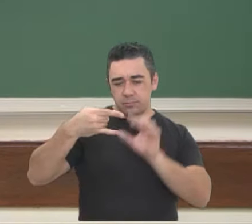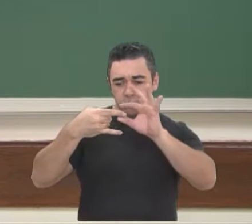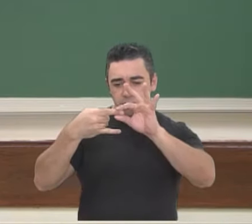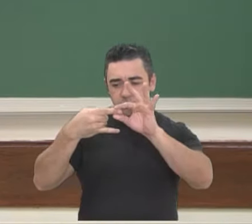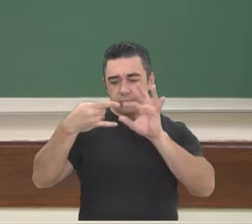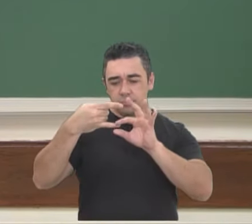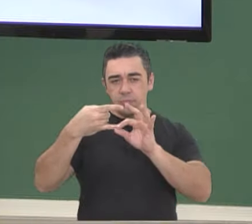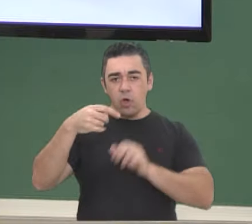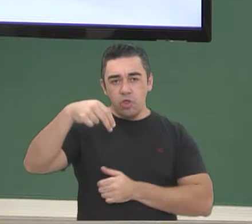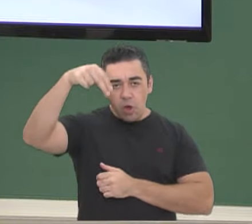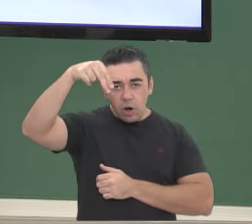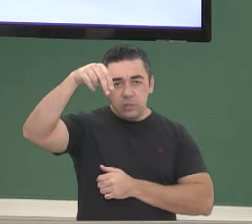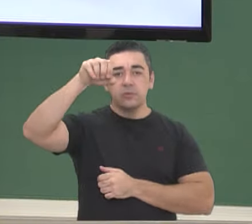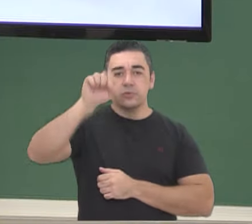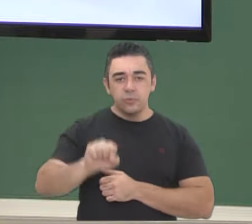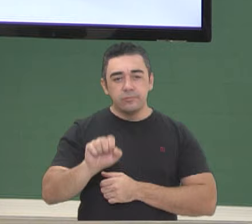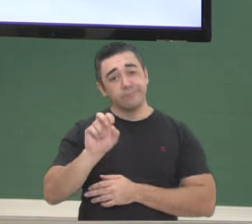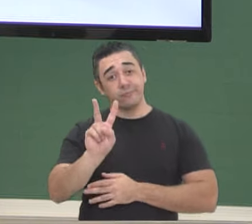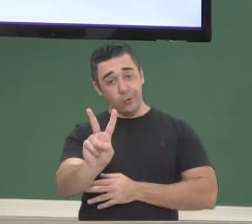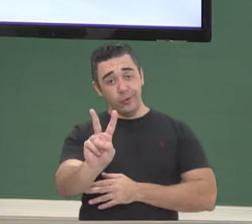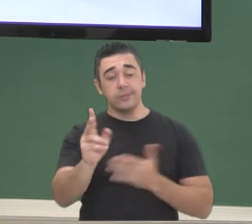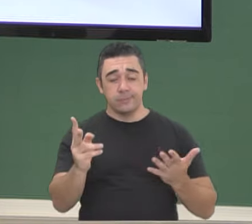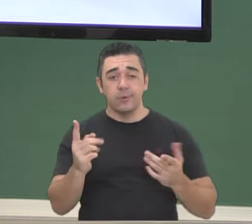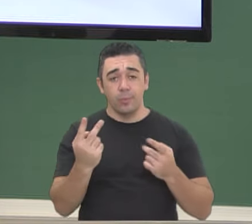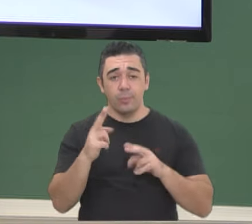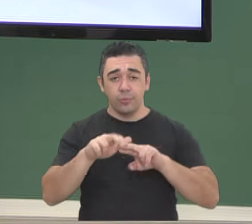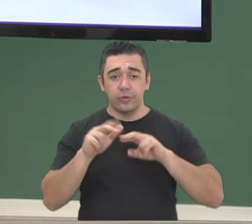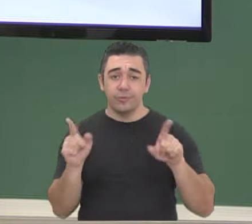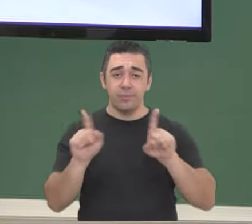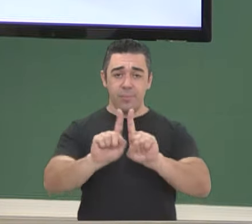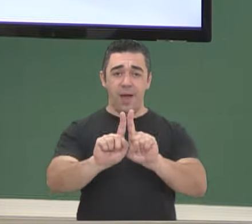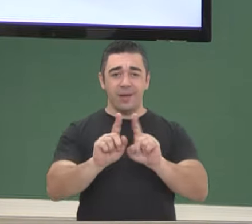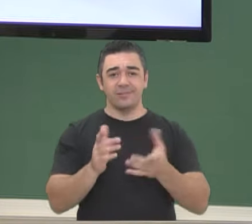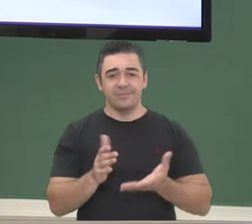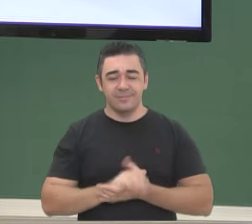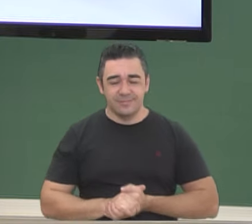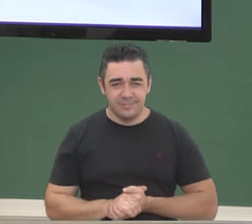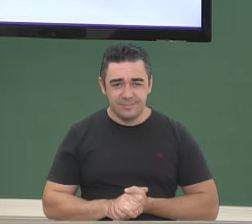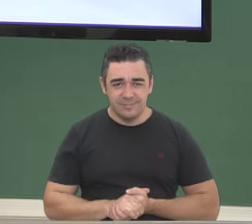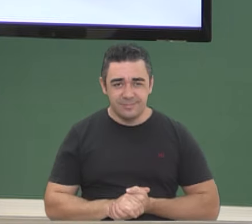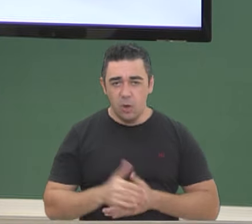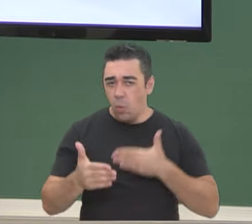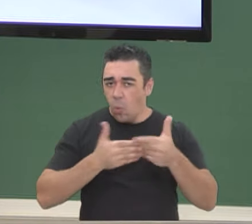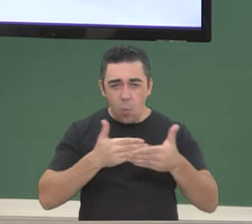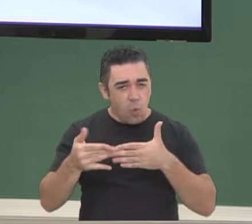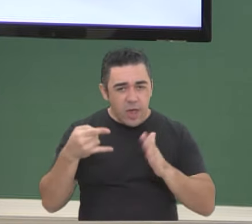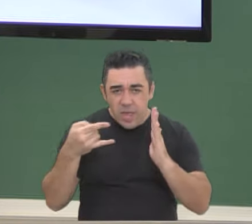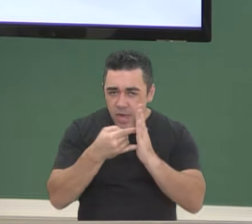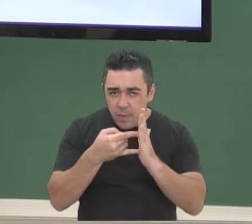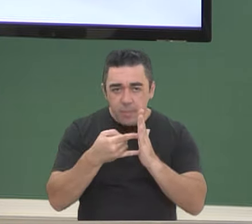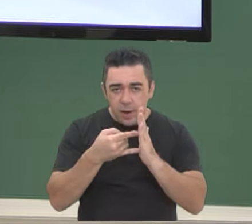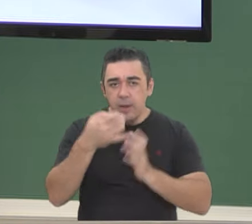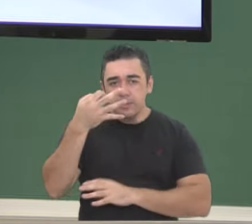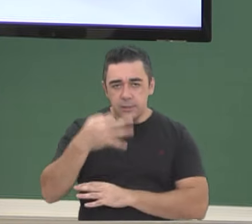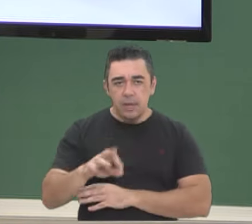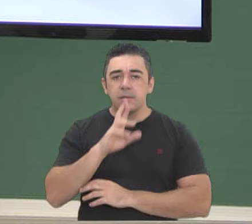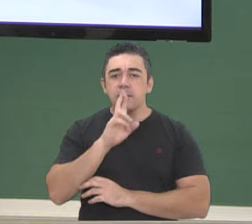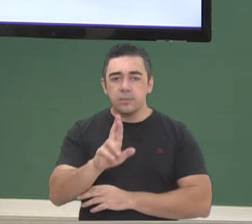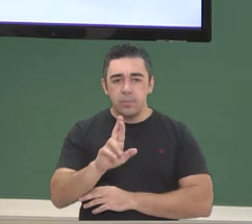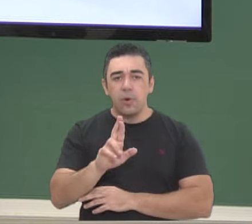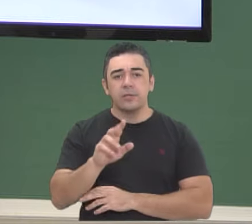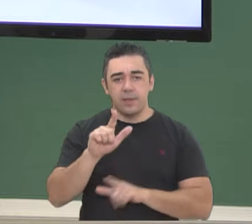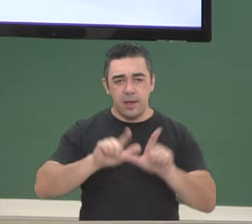polo norte e polo sul a gente sempre fala que é aos pares em qualquer ima beleza pessoal então a alternativa